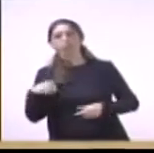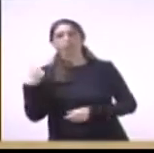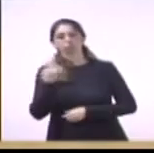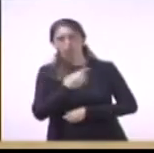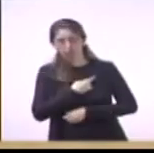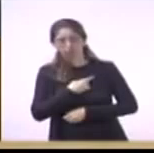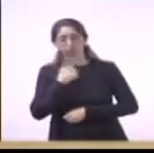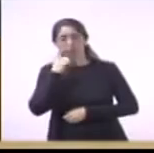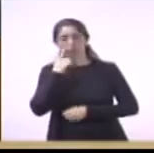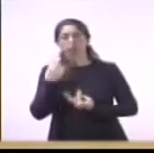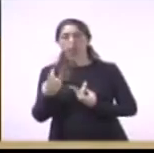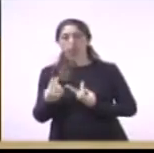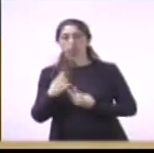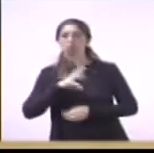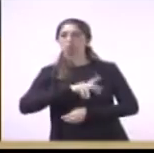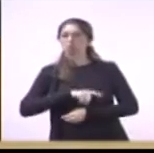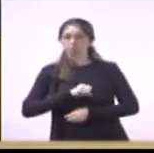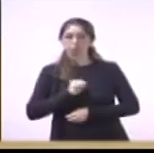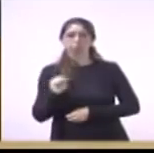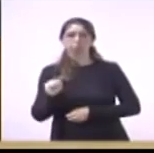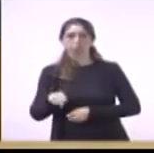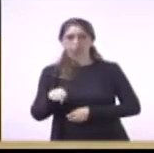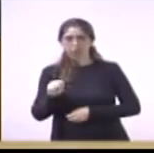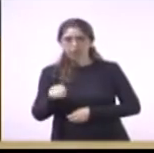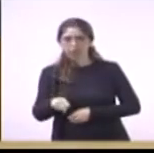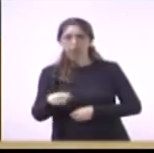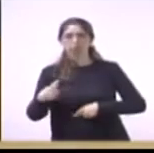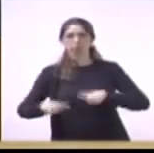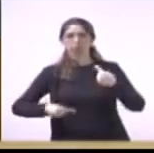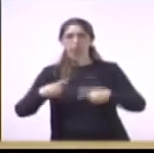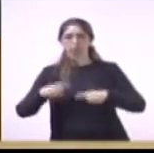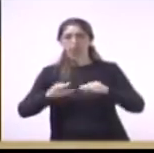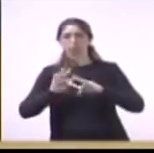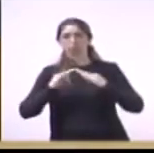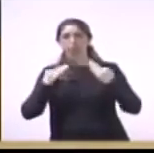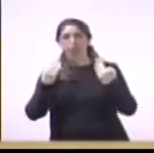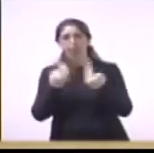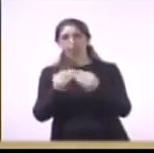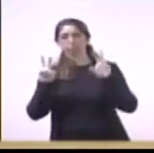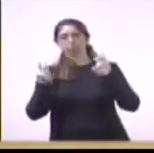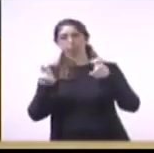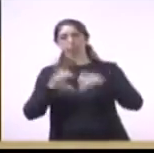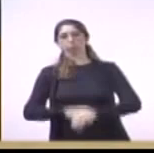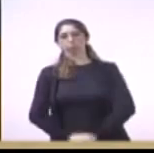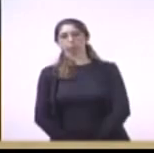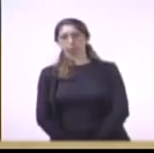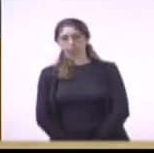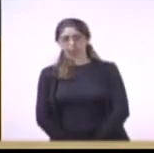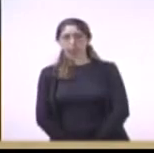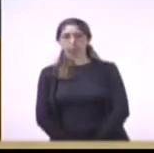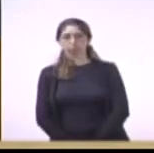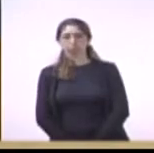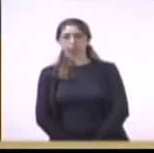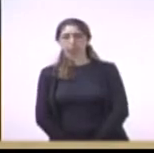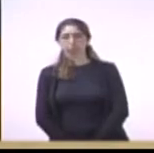foi discutido, né, vereadora? Foi discutido em relação à família. À família. E isso daqui eu